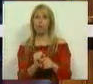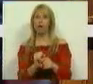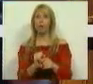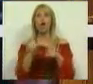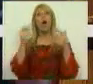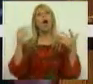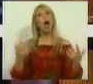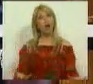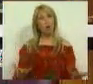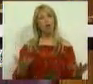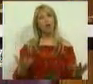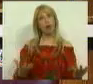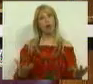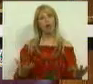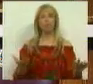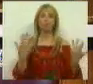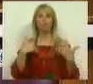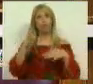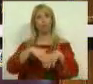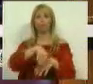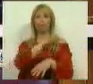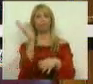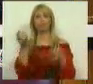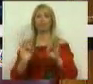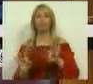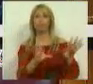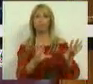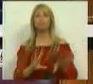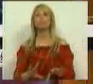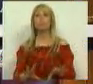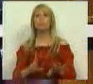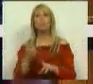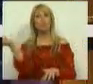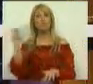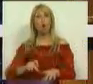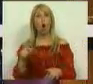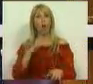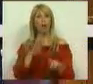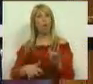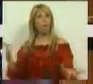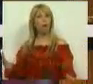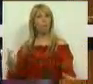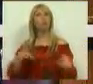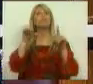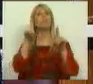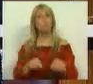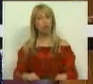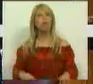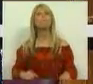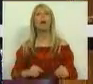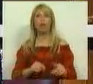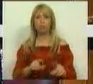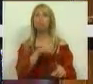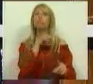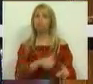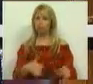agora, agora exonerado, que ele veio aqui ao Parlamento. Mas também virá com o nosso